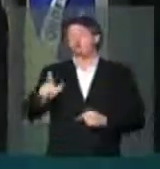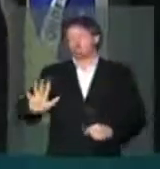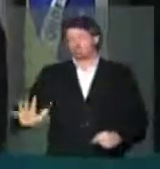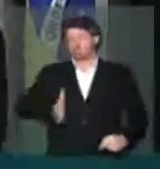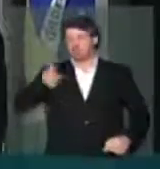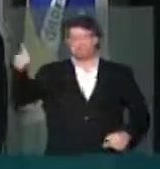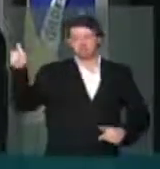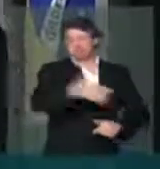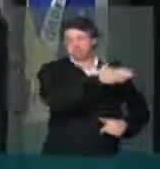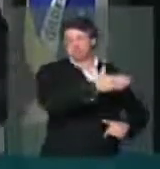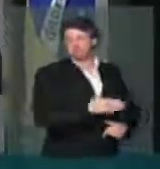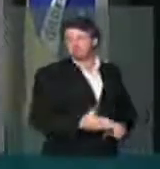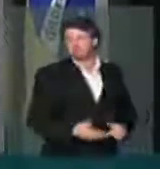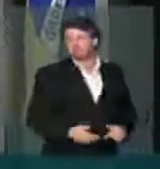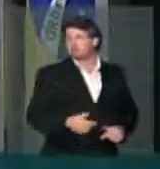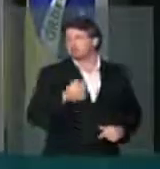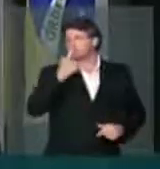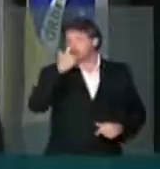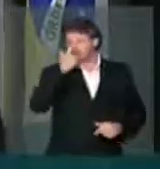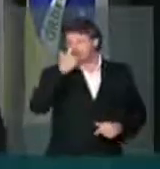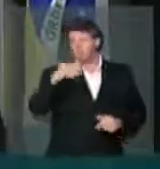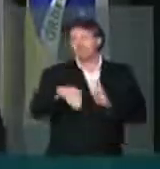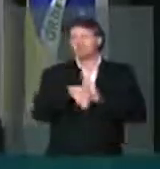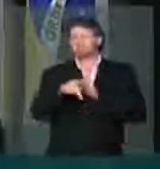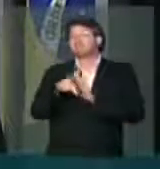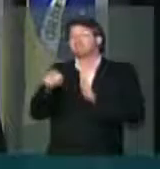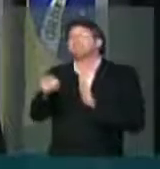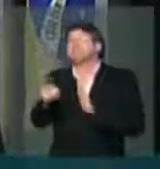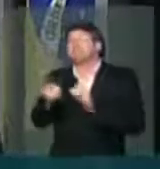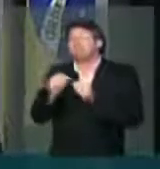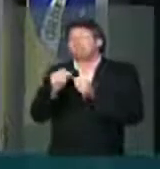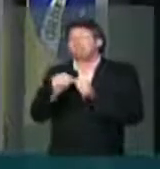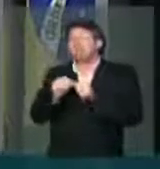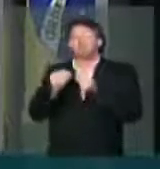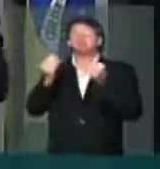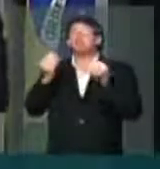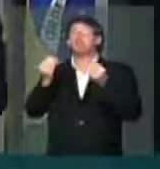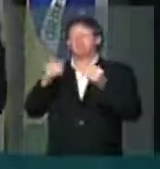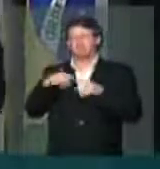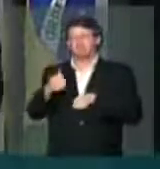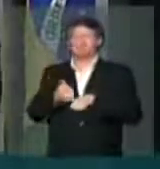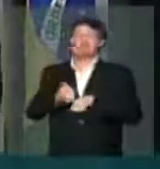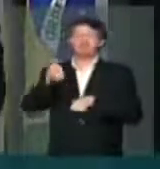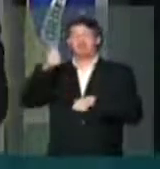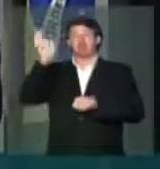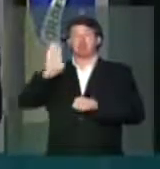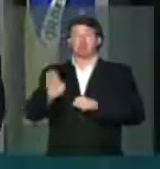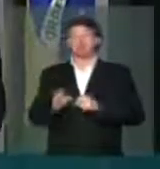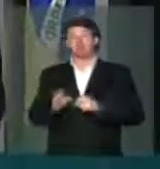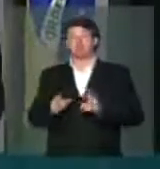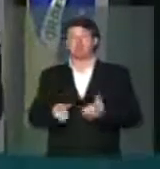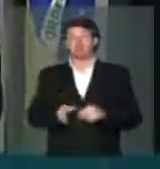maldita e essa MP criada para tentar melhorar